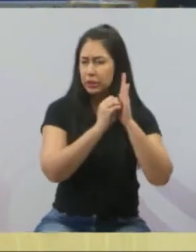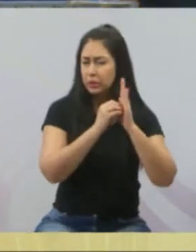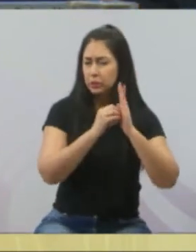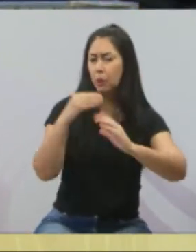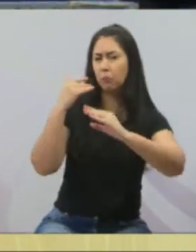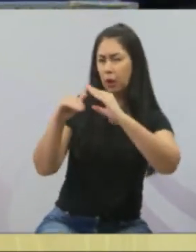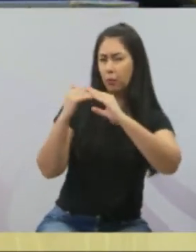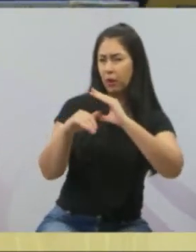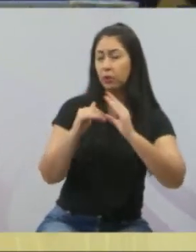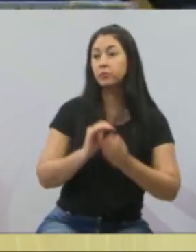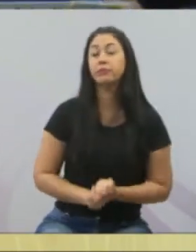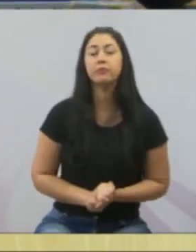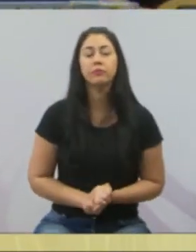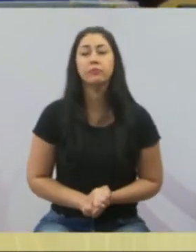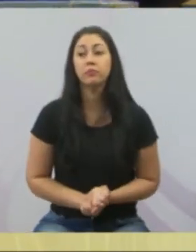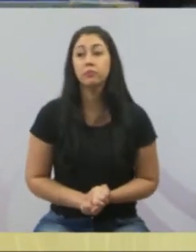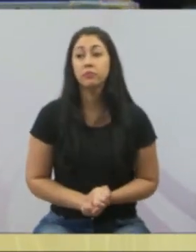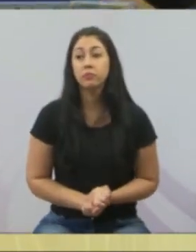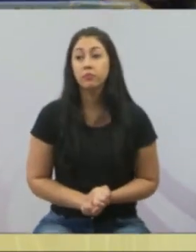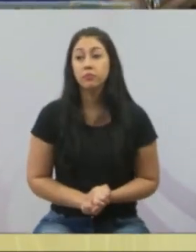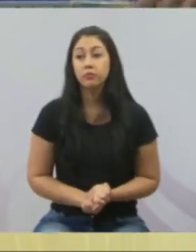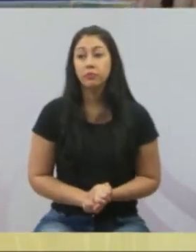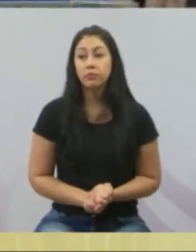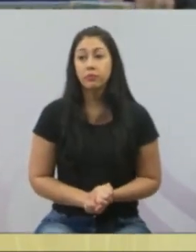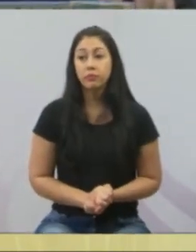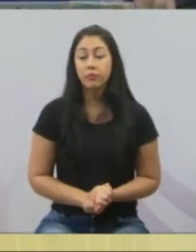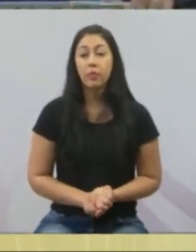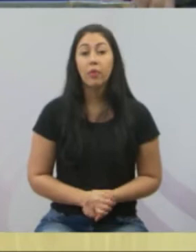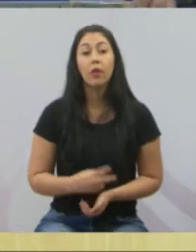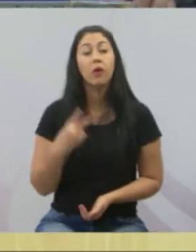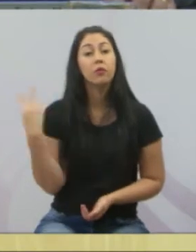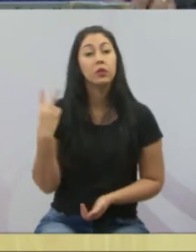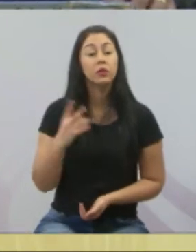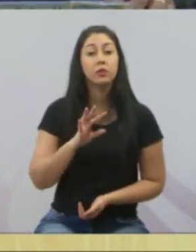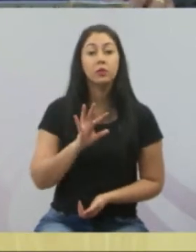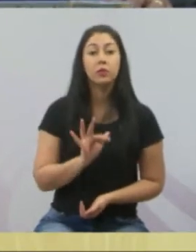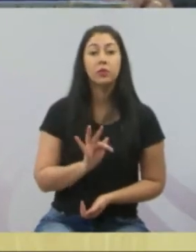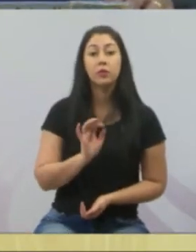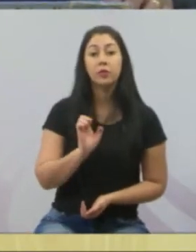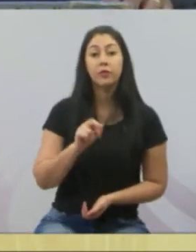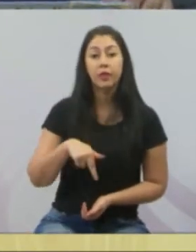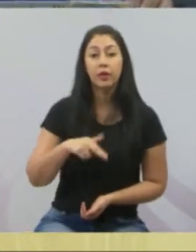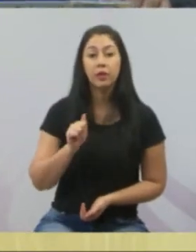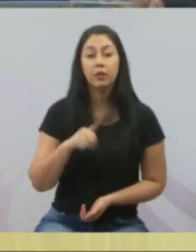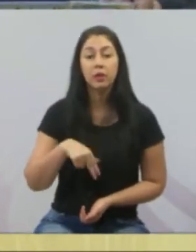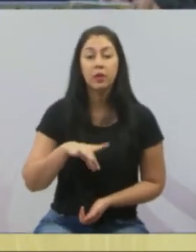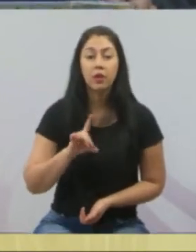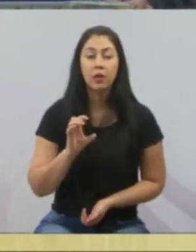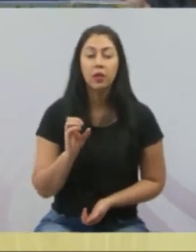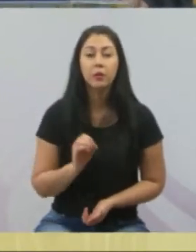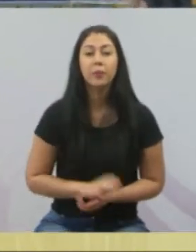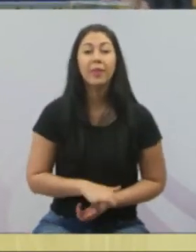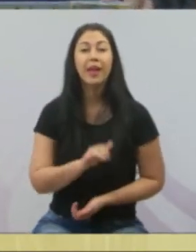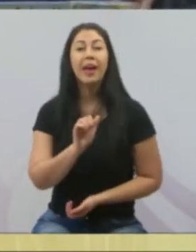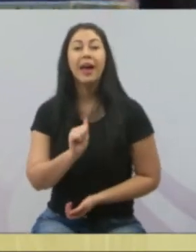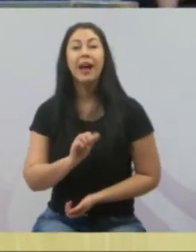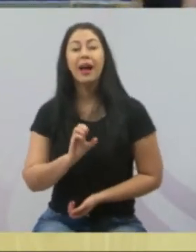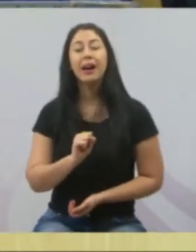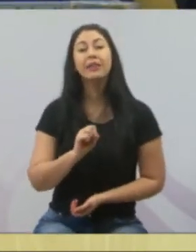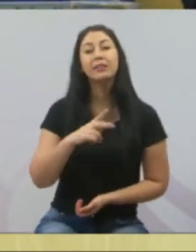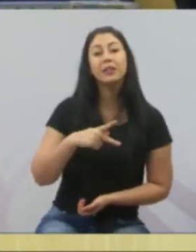Requerimento número 235. Requeremos ao excelentíssimo senhor presidente desta Casa, ouvido e aprovado pelo egrégio plenário, cumpridas as formalidades